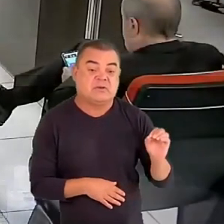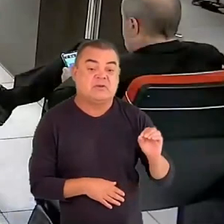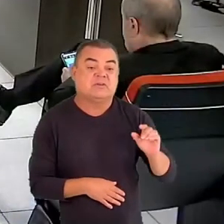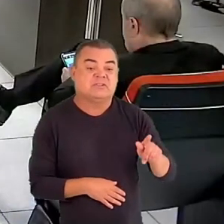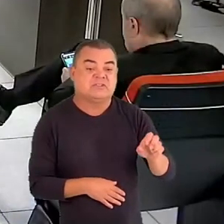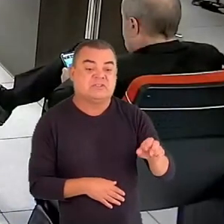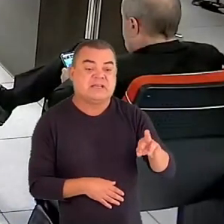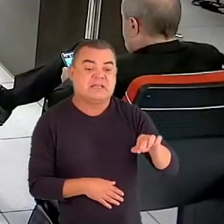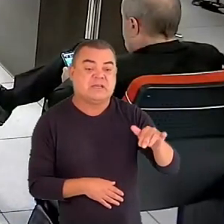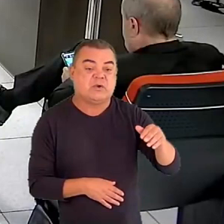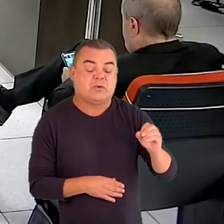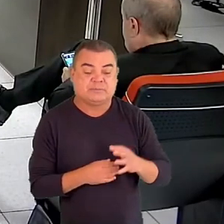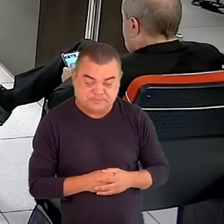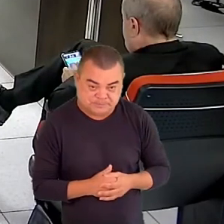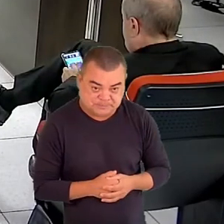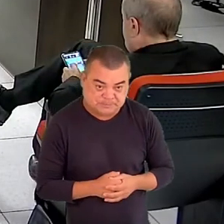Desculpe.